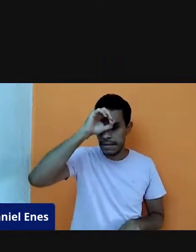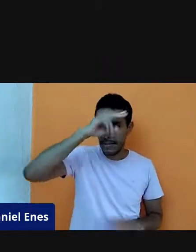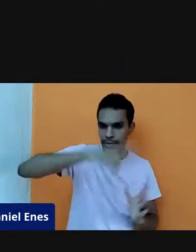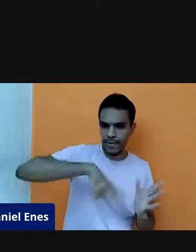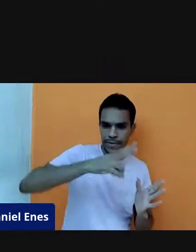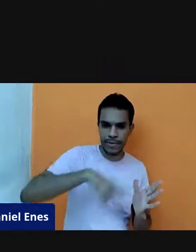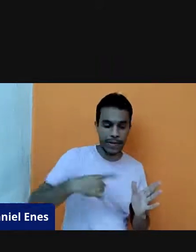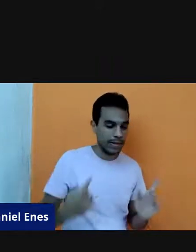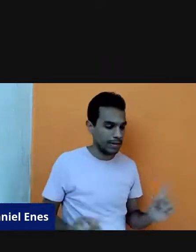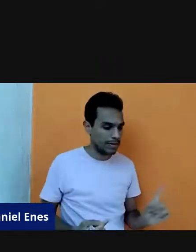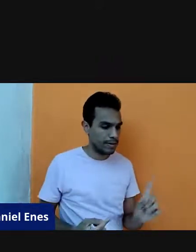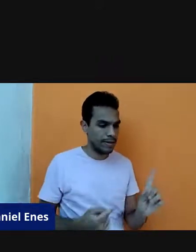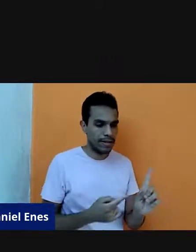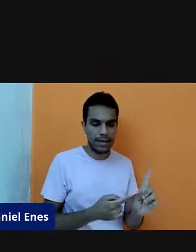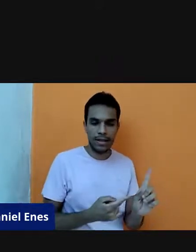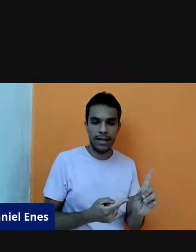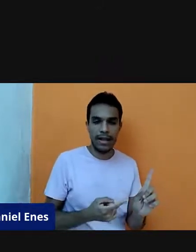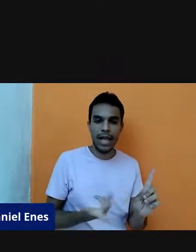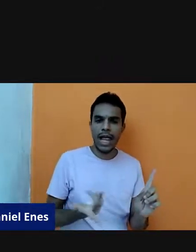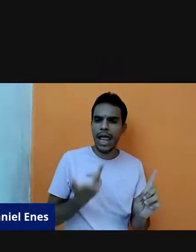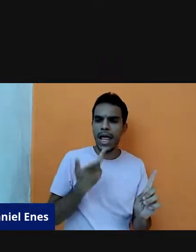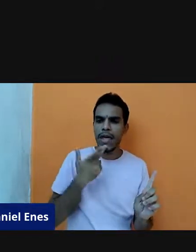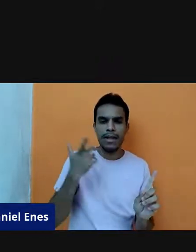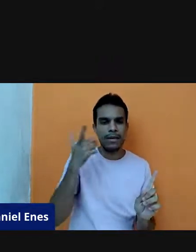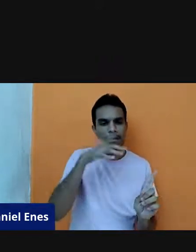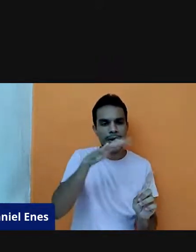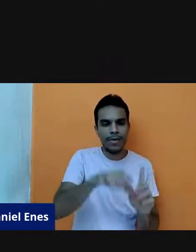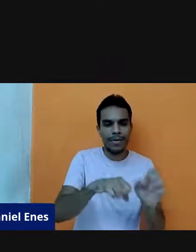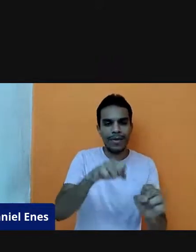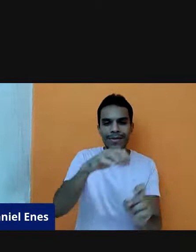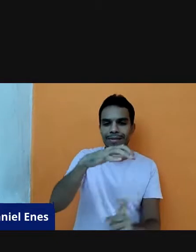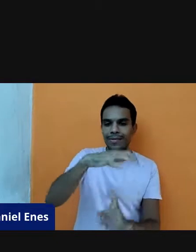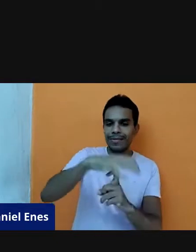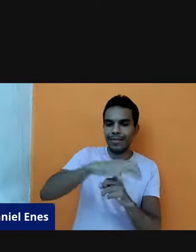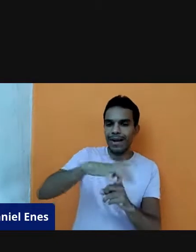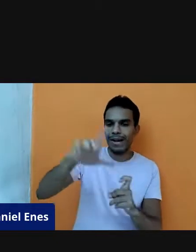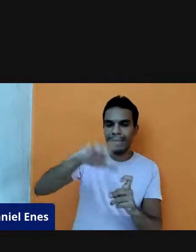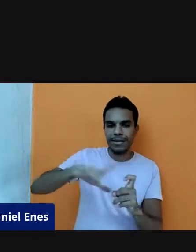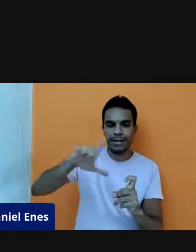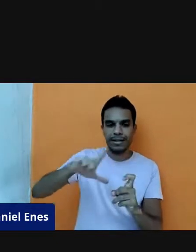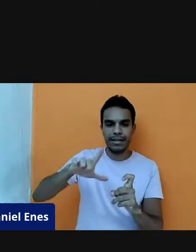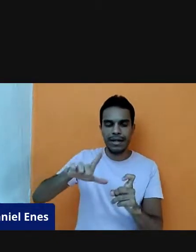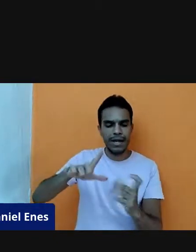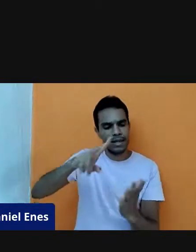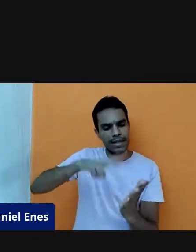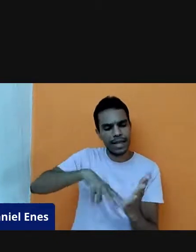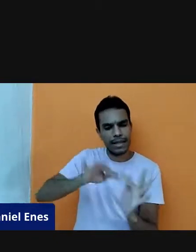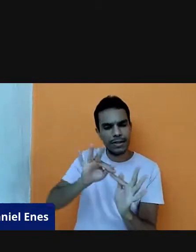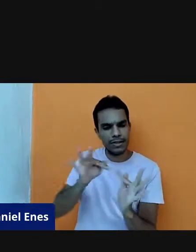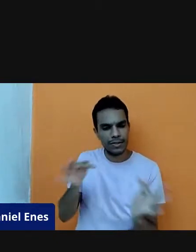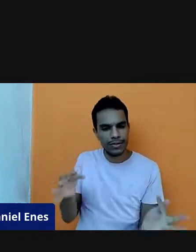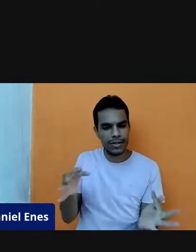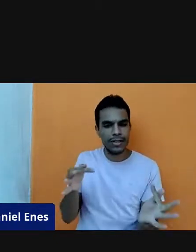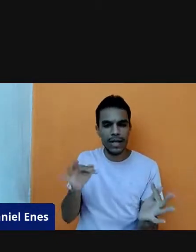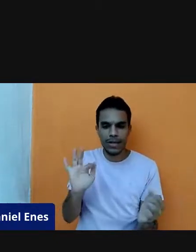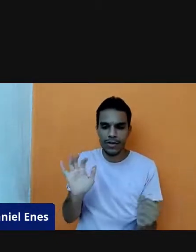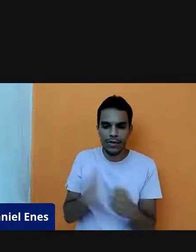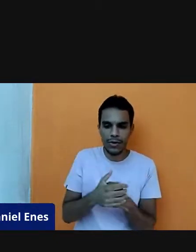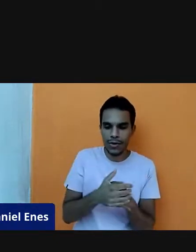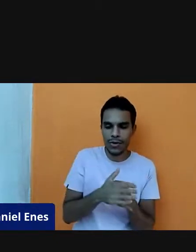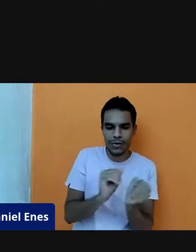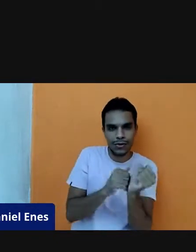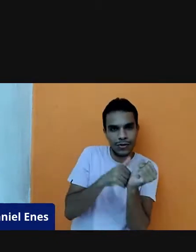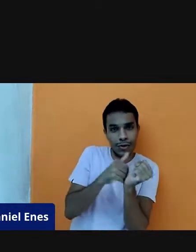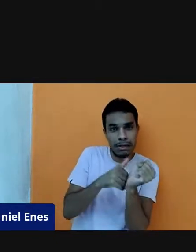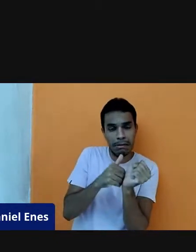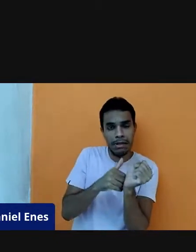ele das feiras literárias. Então, aquele simples ato de leitura, uma leitura clandestina, era por